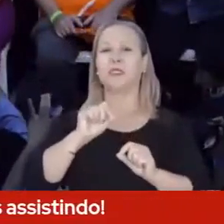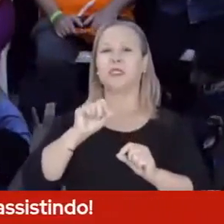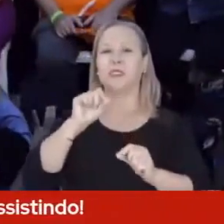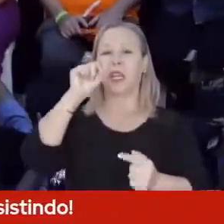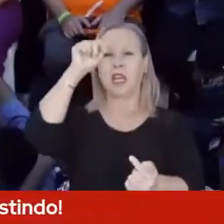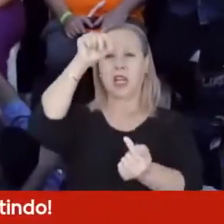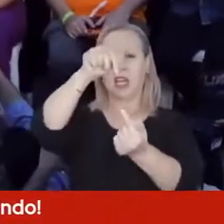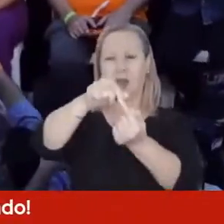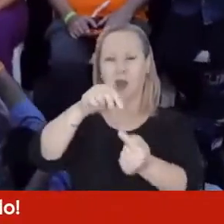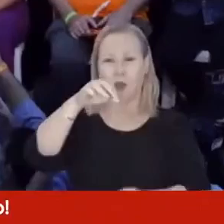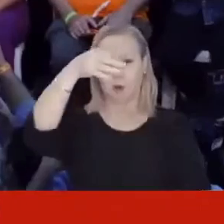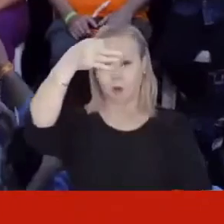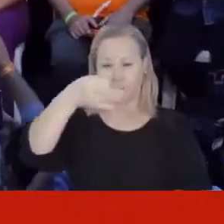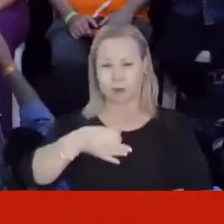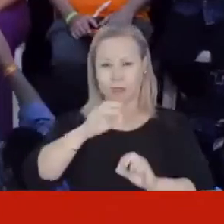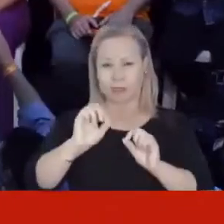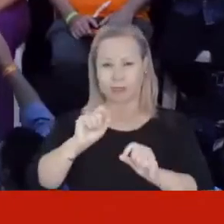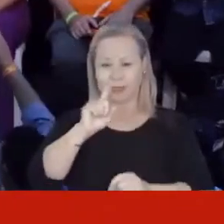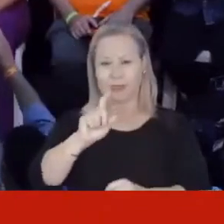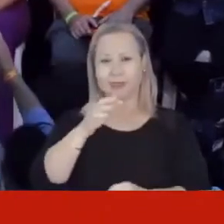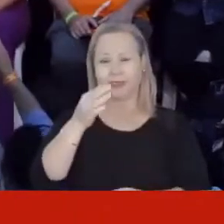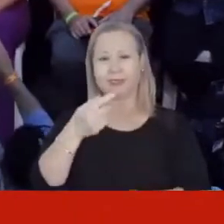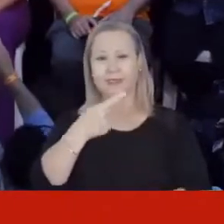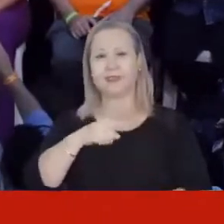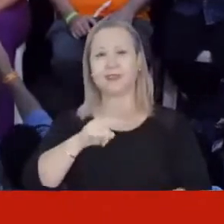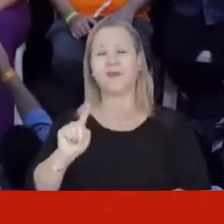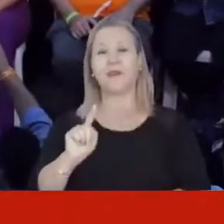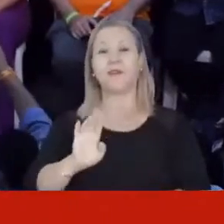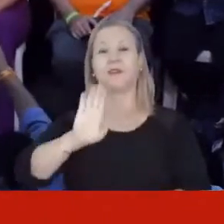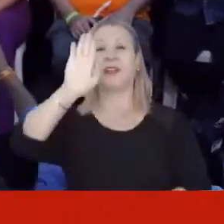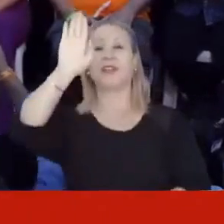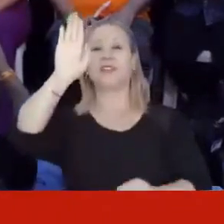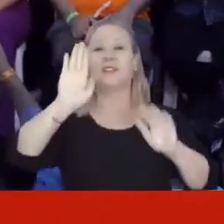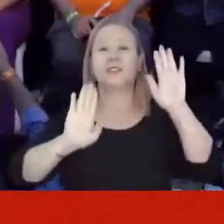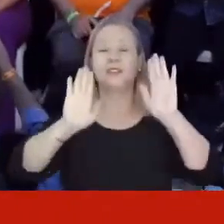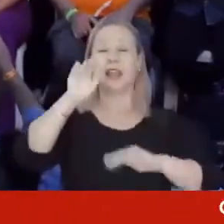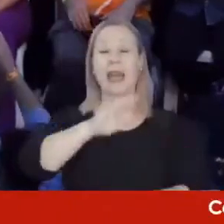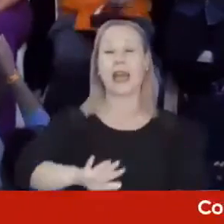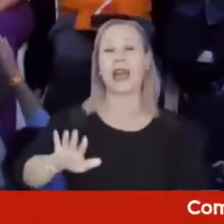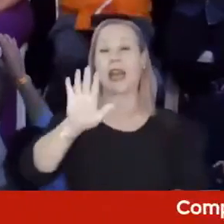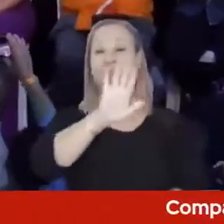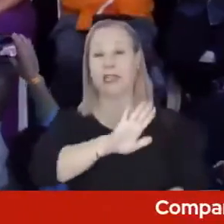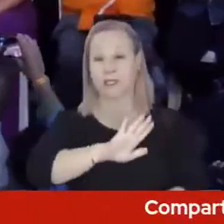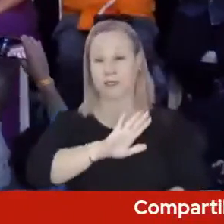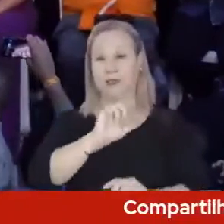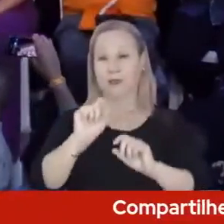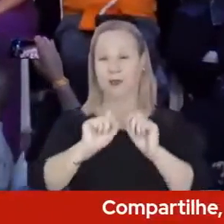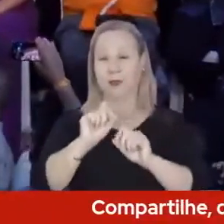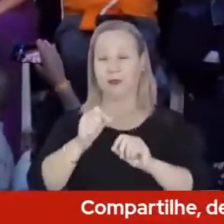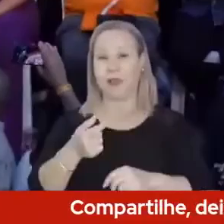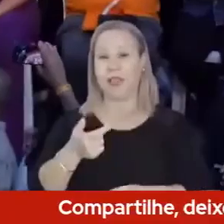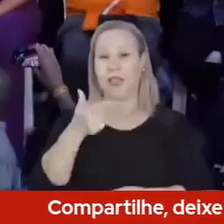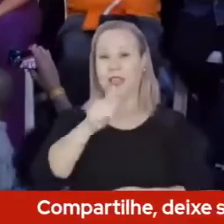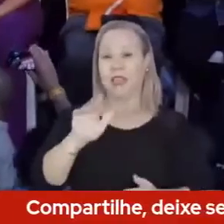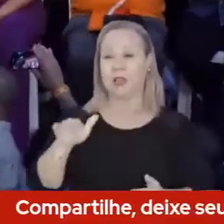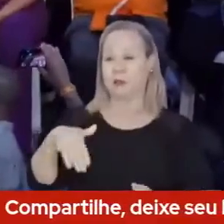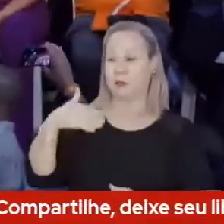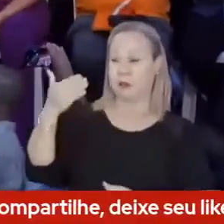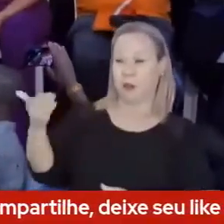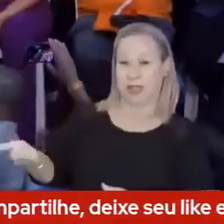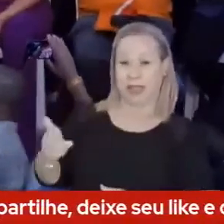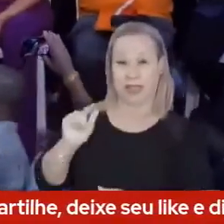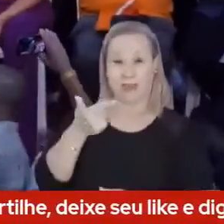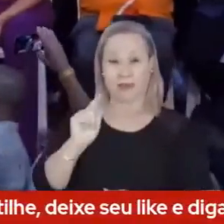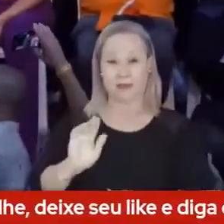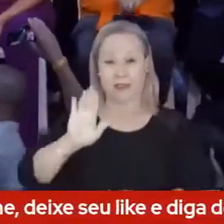o ideal seria que nós fôssemos candidatos de todo mundo, que o outro lado não tivesse candidato e tivesse todo mundo